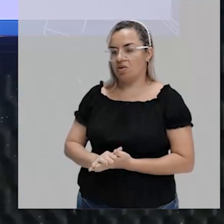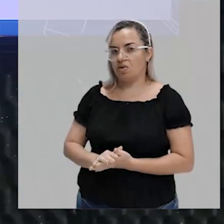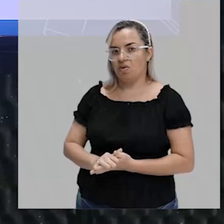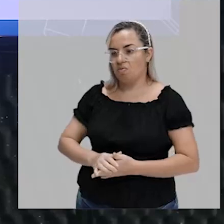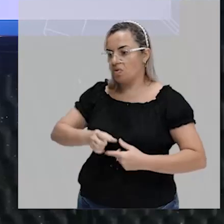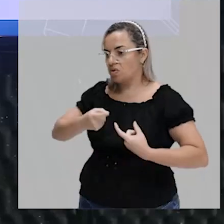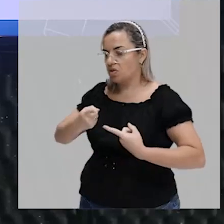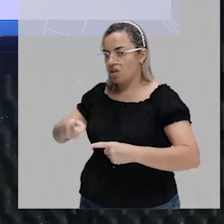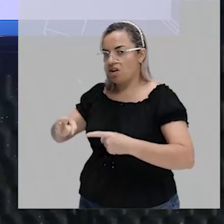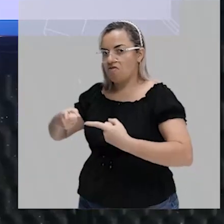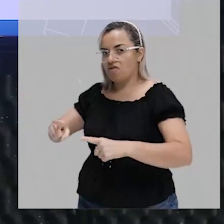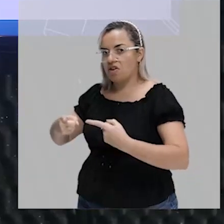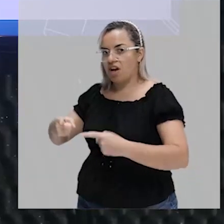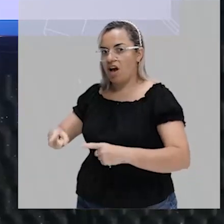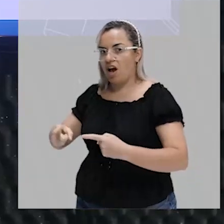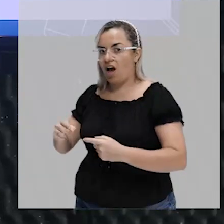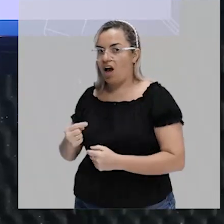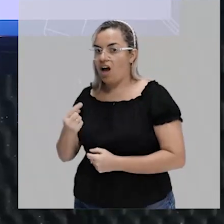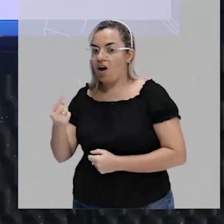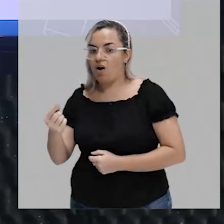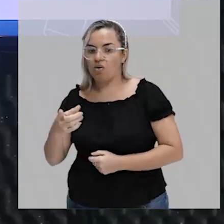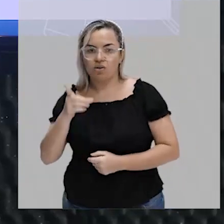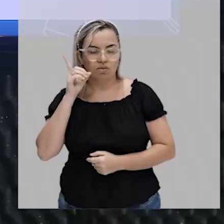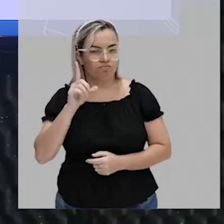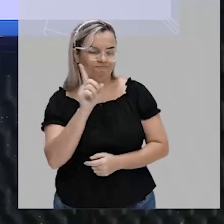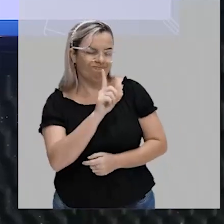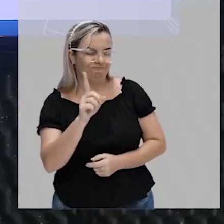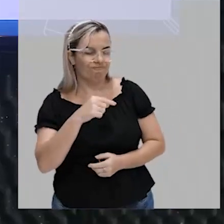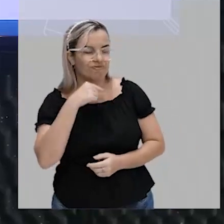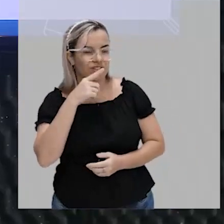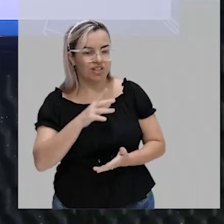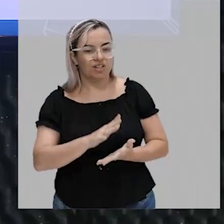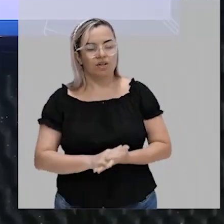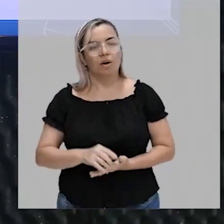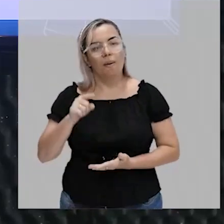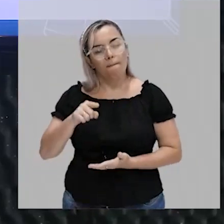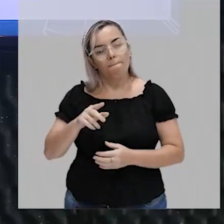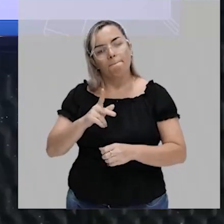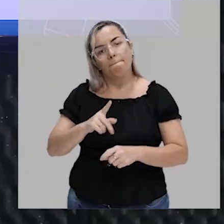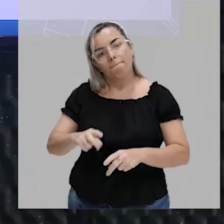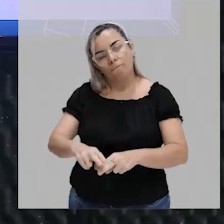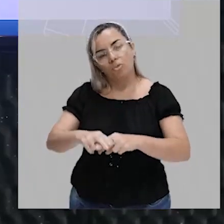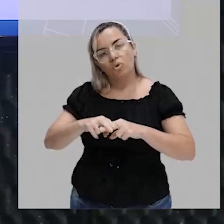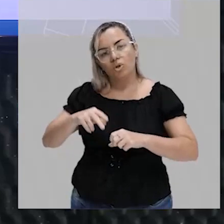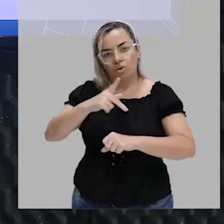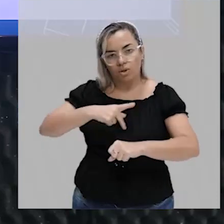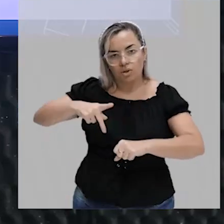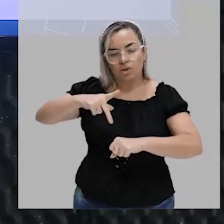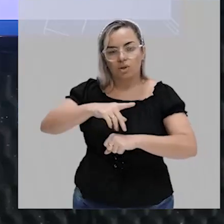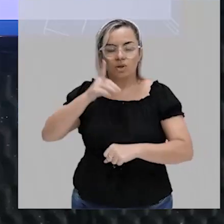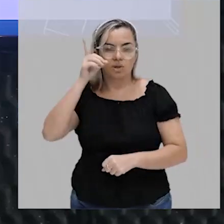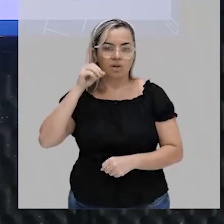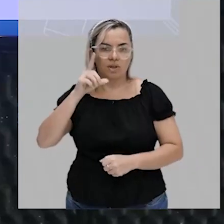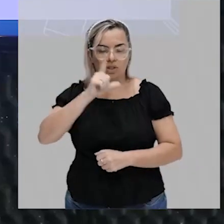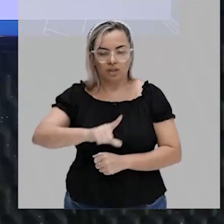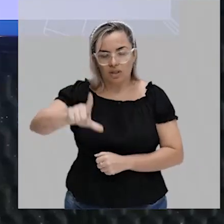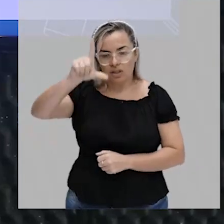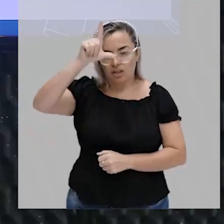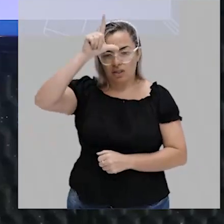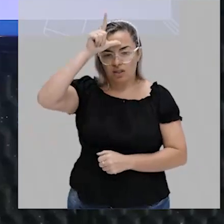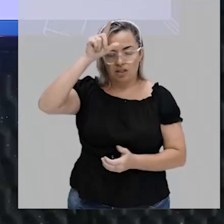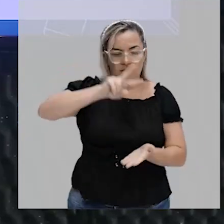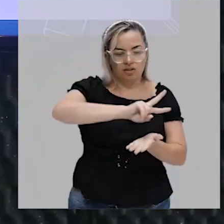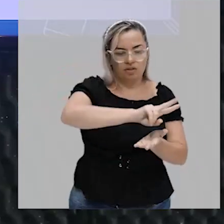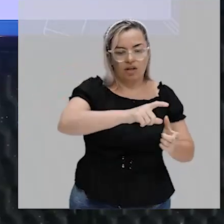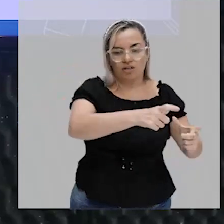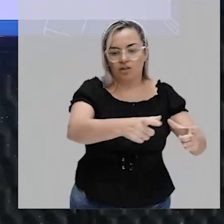Unidos vão exercer uma grande liderança no mundo, intervindo em várias regiões do planeta. Tá? E nós vamos já aprofundar mais sobre isso. Outra característica